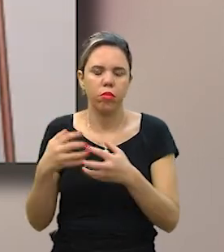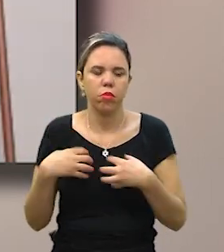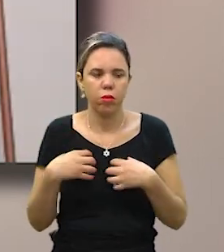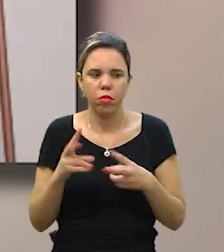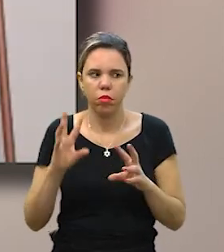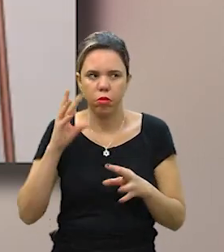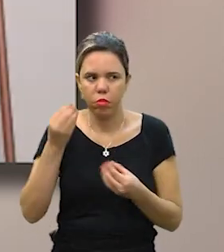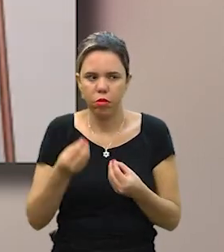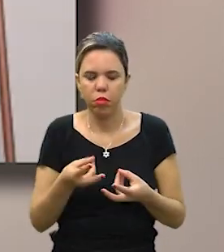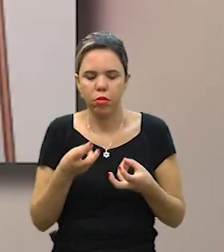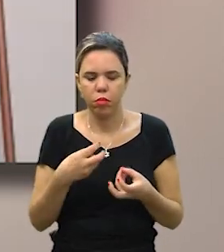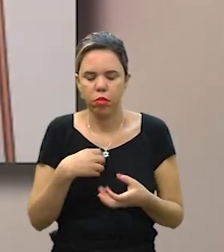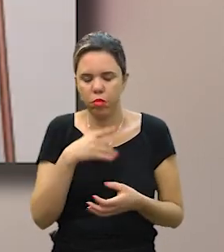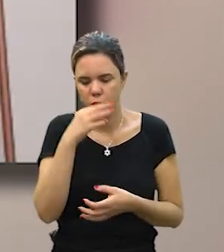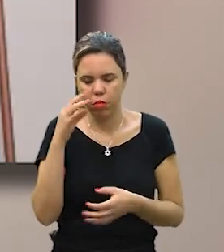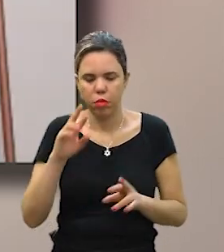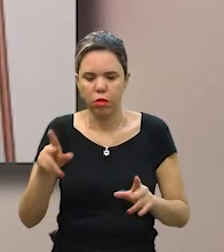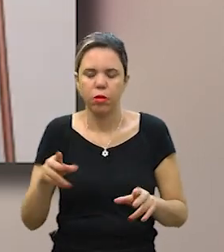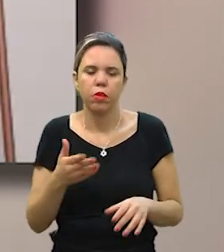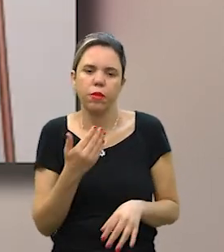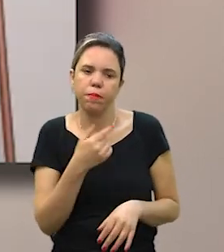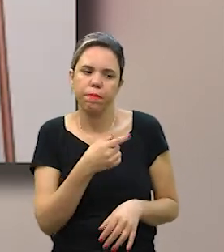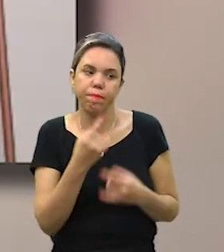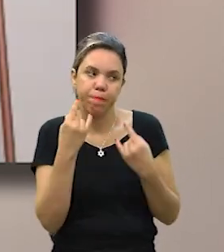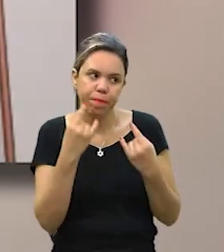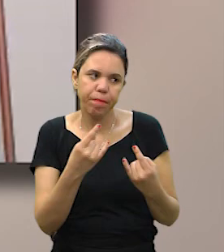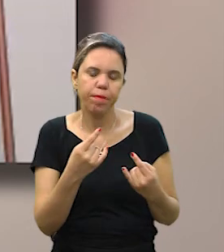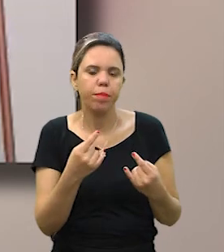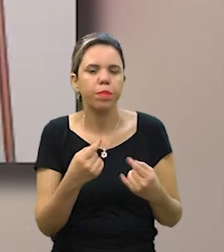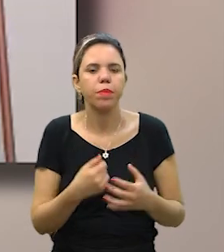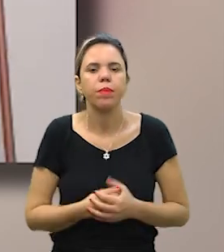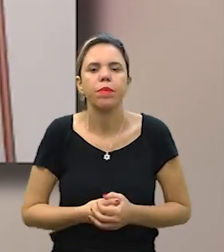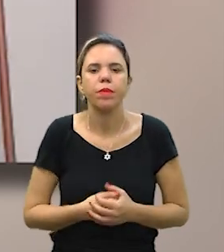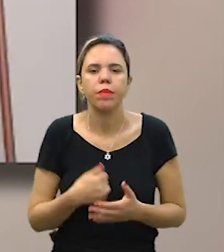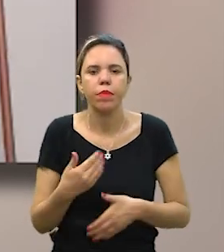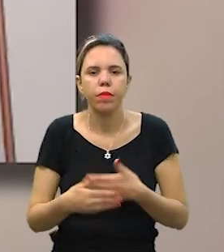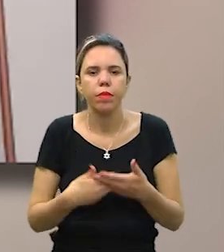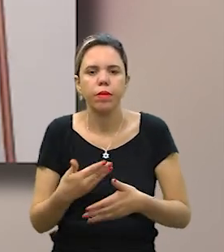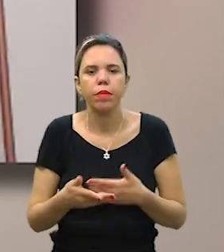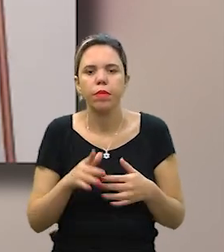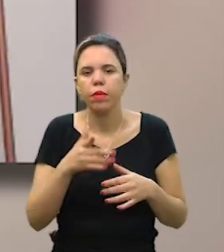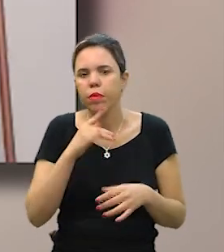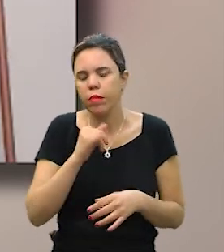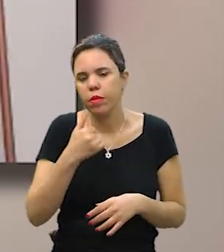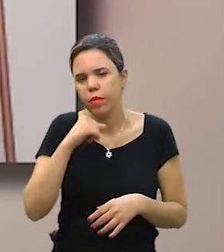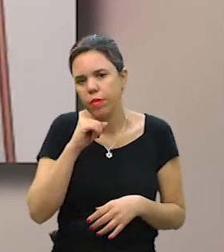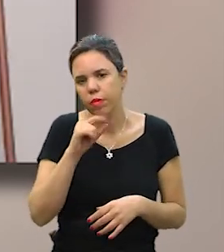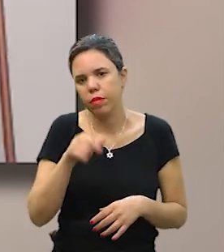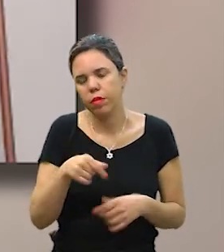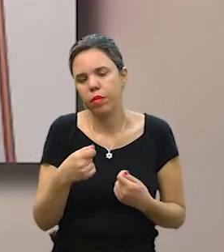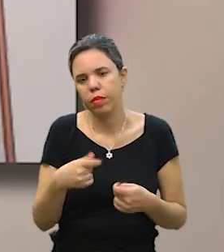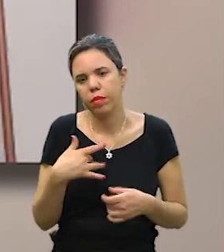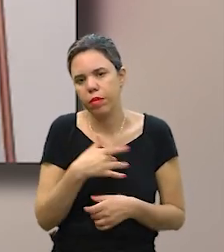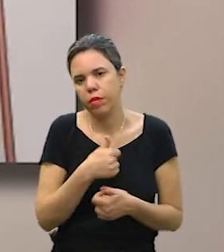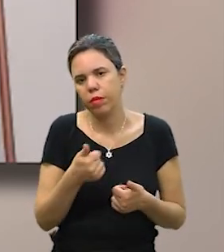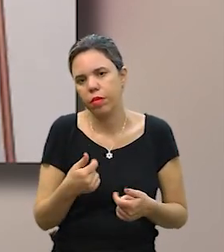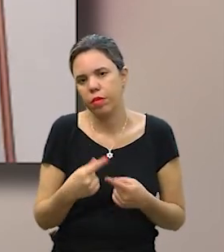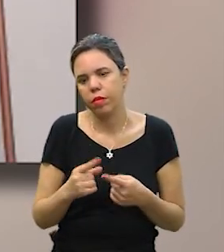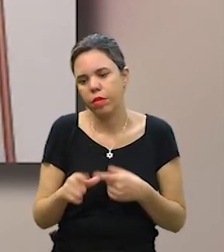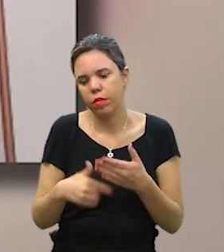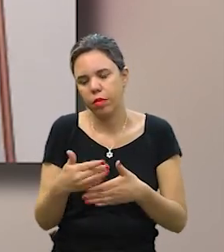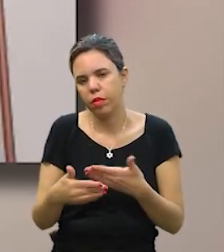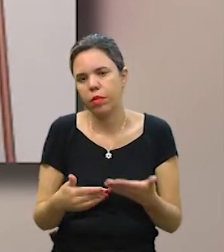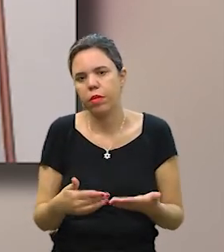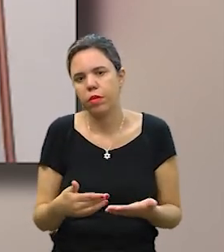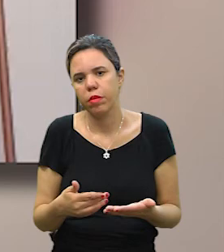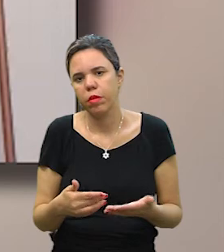neuropsicomotor ali para entender, para sentir, tá? E a rotina do pai e da mãe deve ser saudável, porque